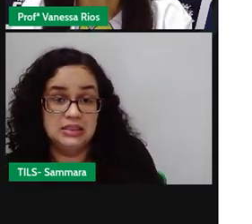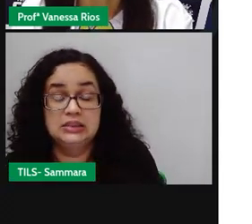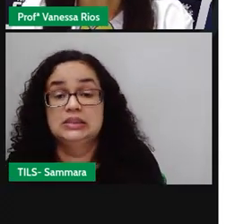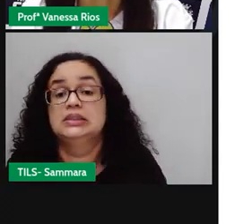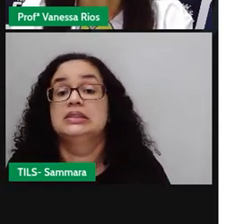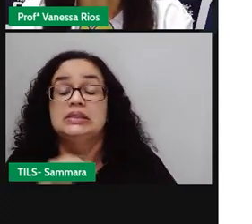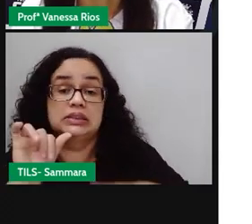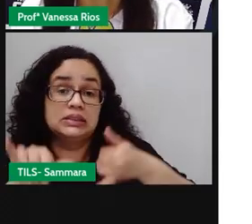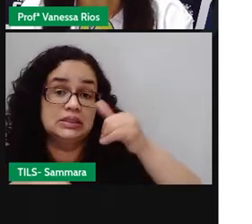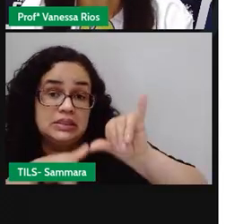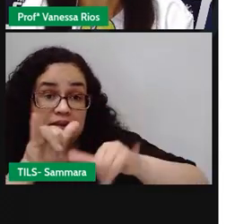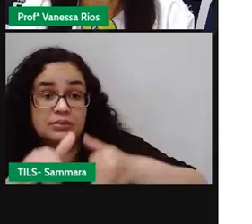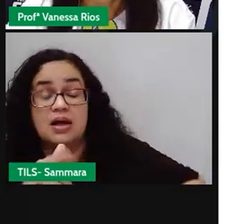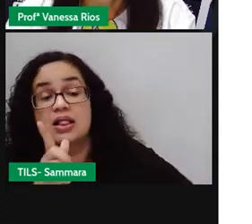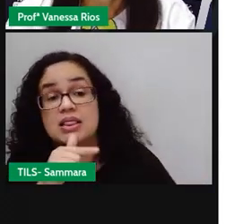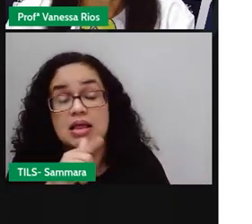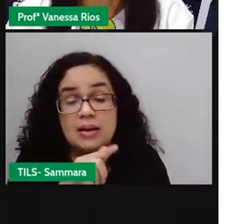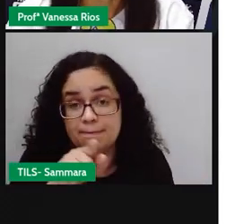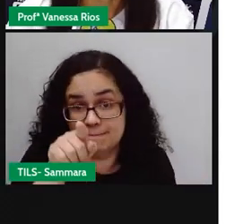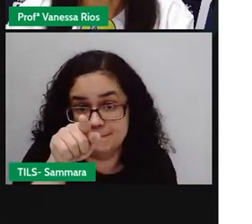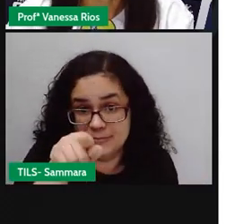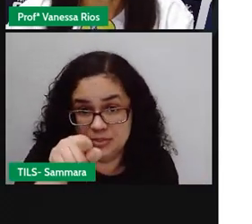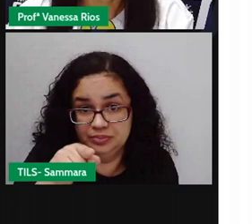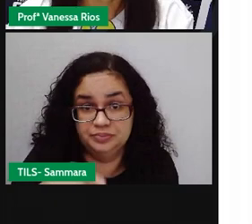água, que é átomo.